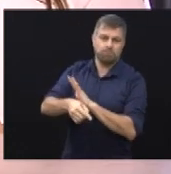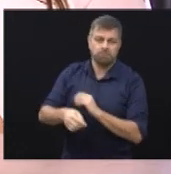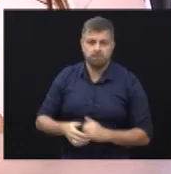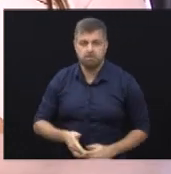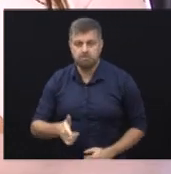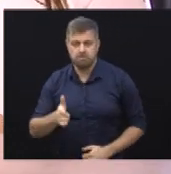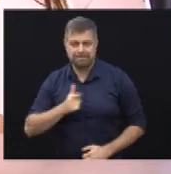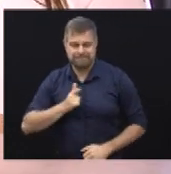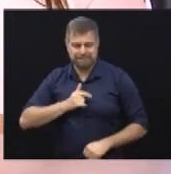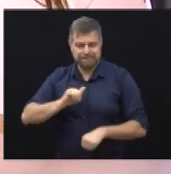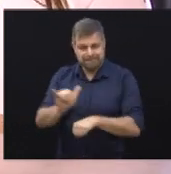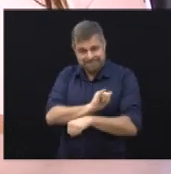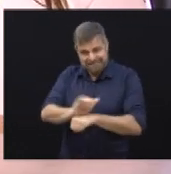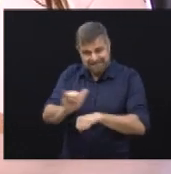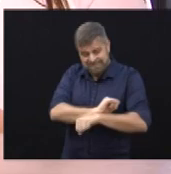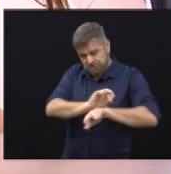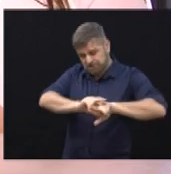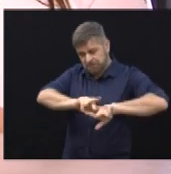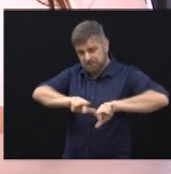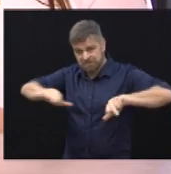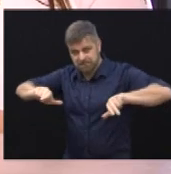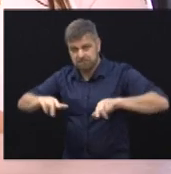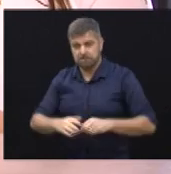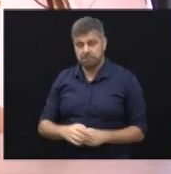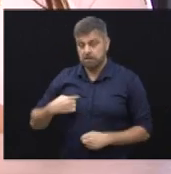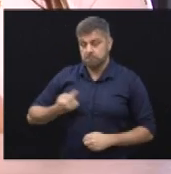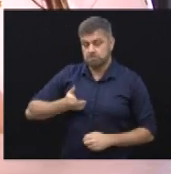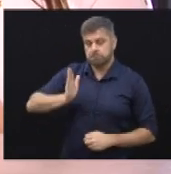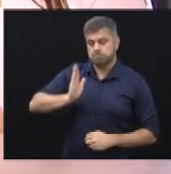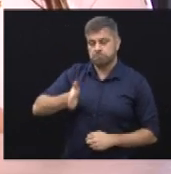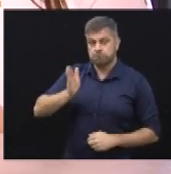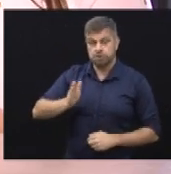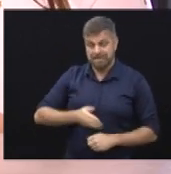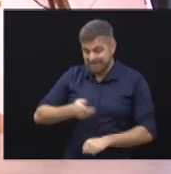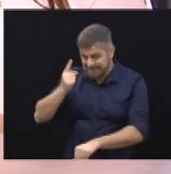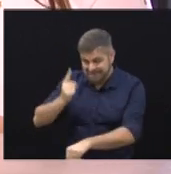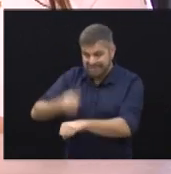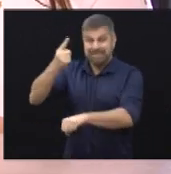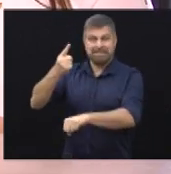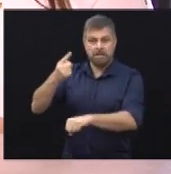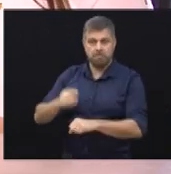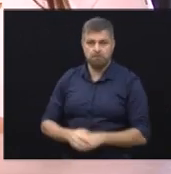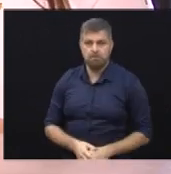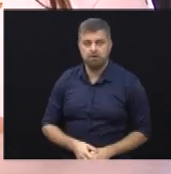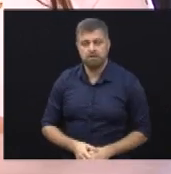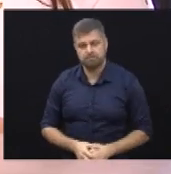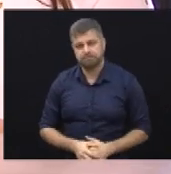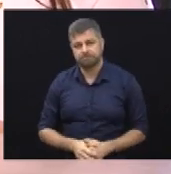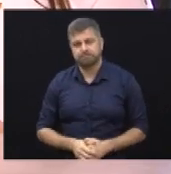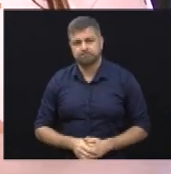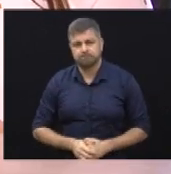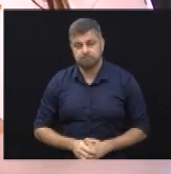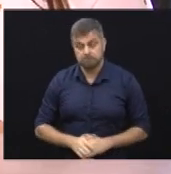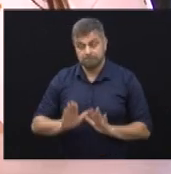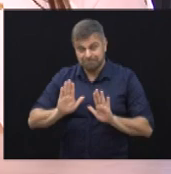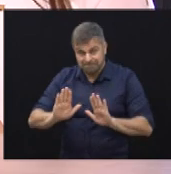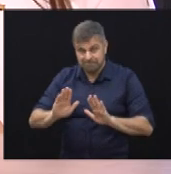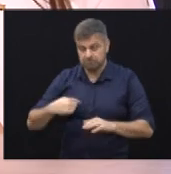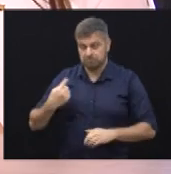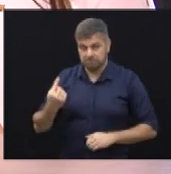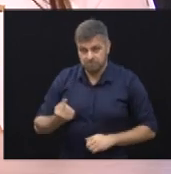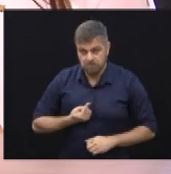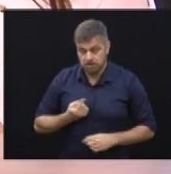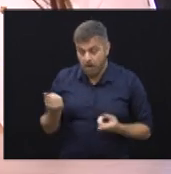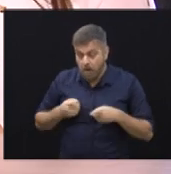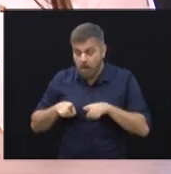claro que muitos procedimentos, uma vez executados, a gente já tem um resultado satisfatório logo na primeira sessão. Mas se a